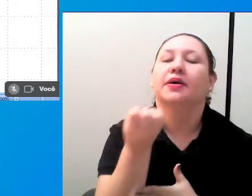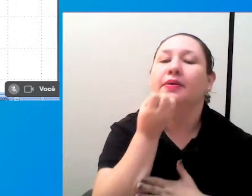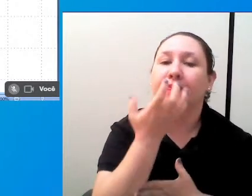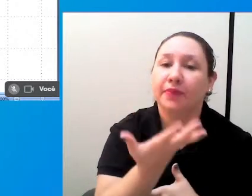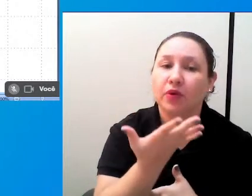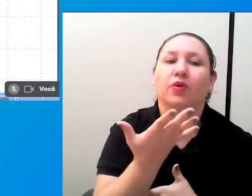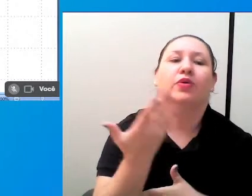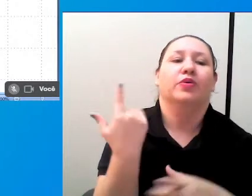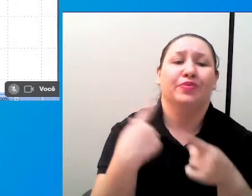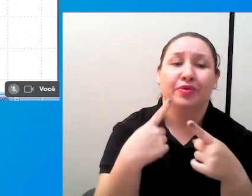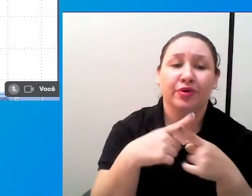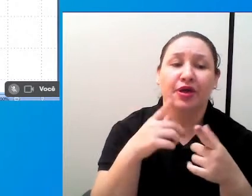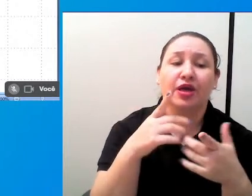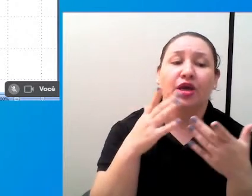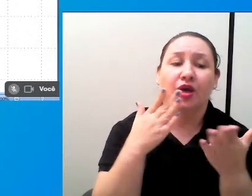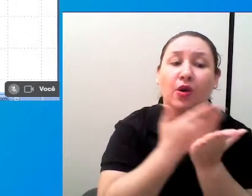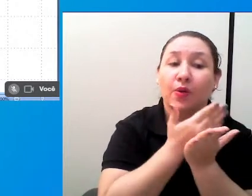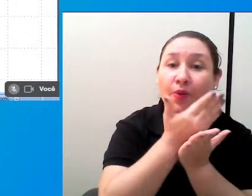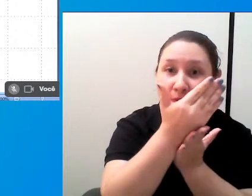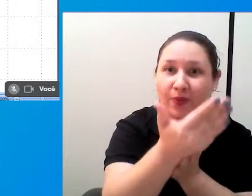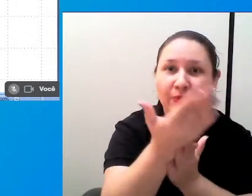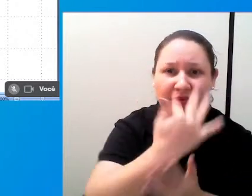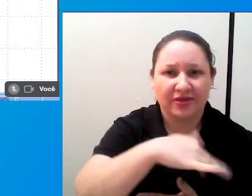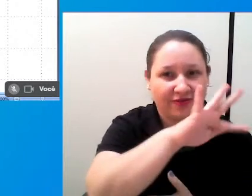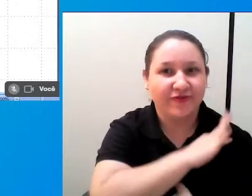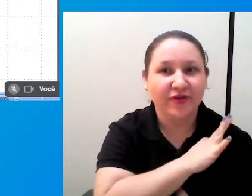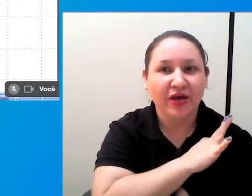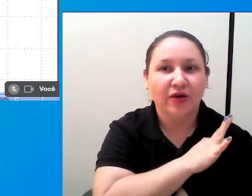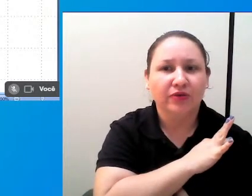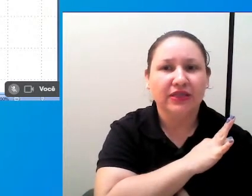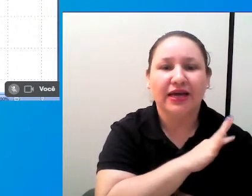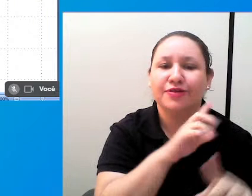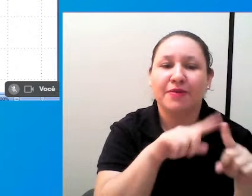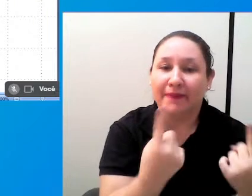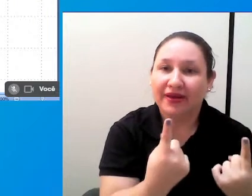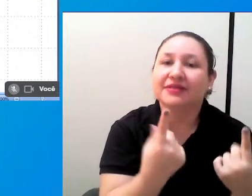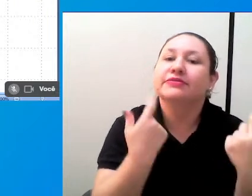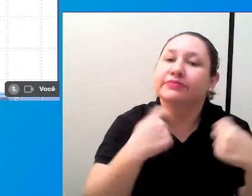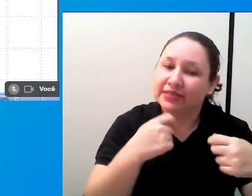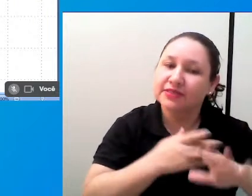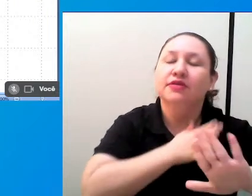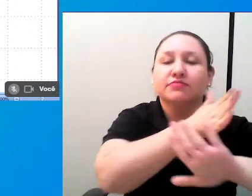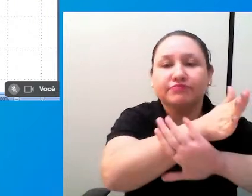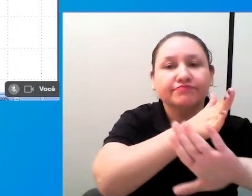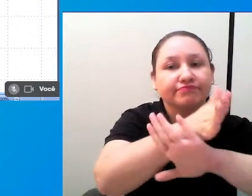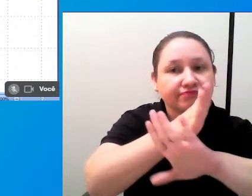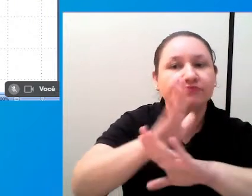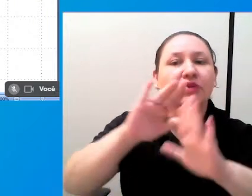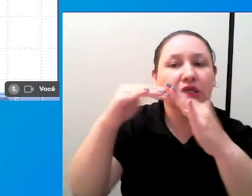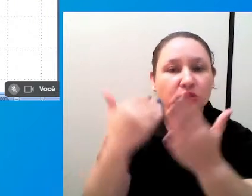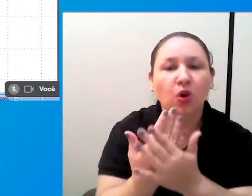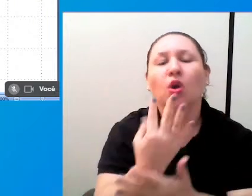muita gente entra na licenciatura, mas só tem contato com o ambiente escolar durante o processo